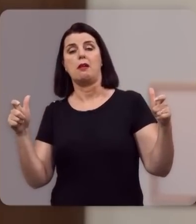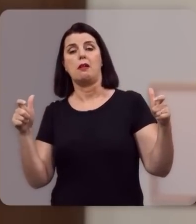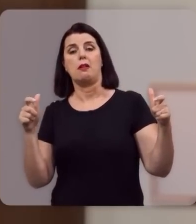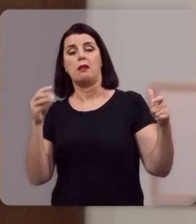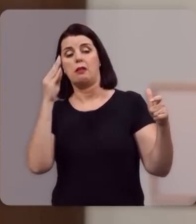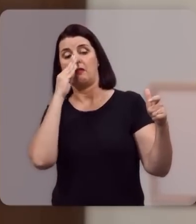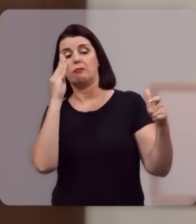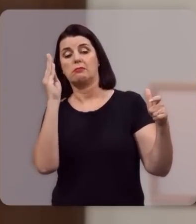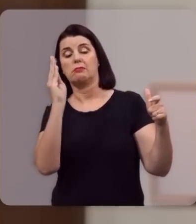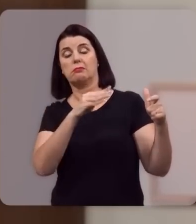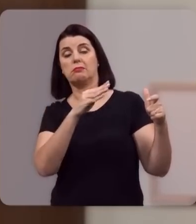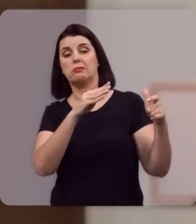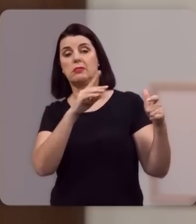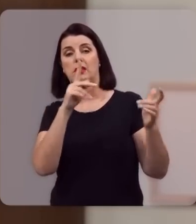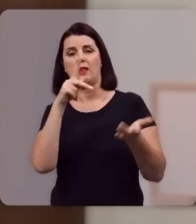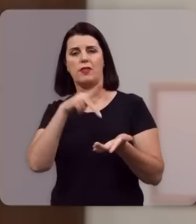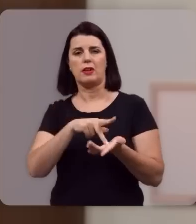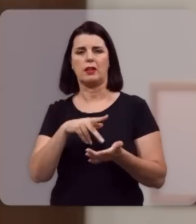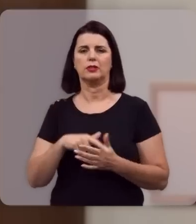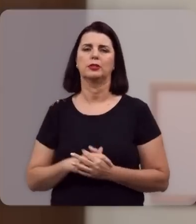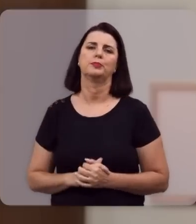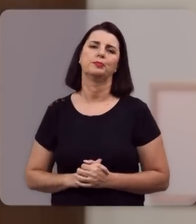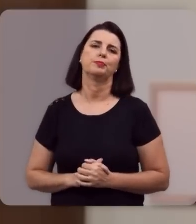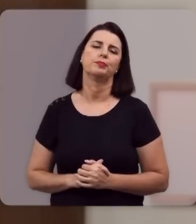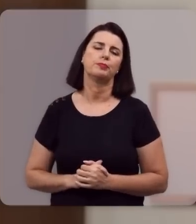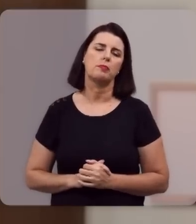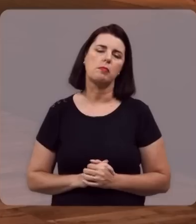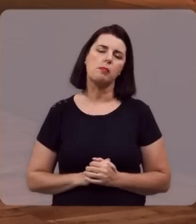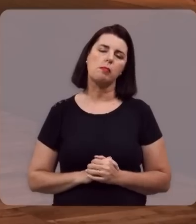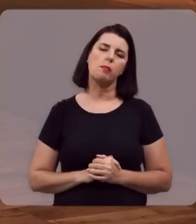apostasia e abandono da verdade.